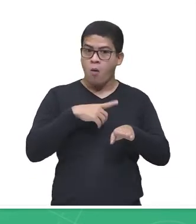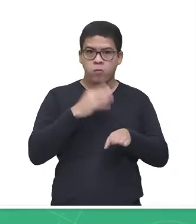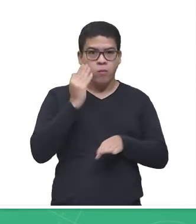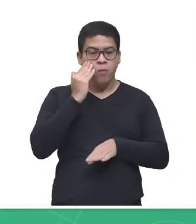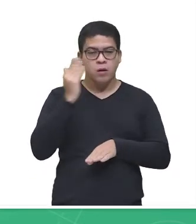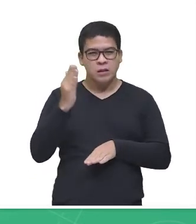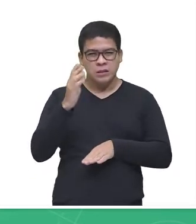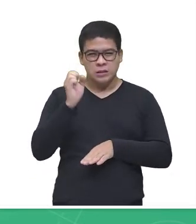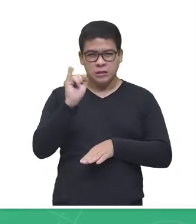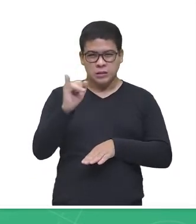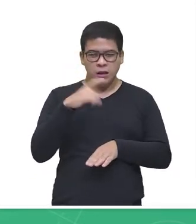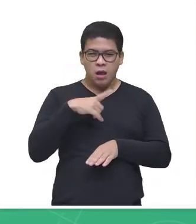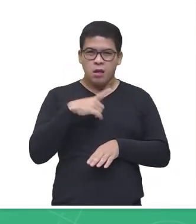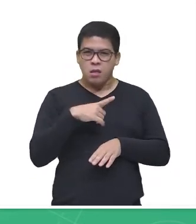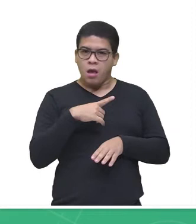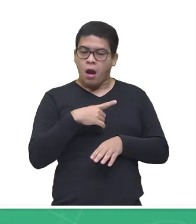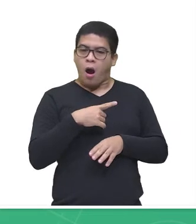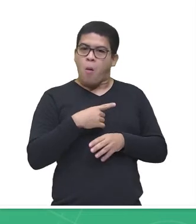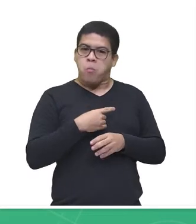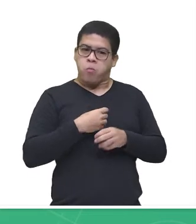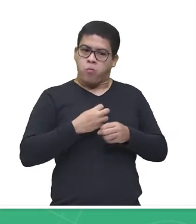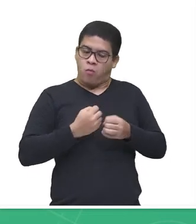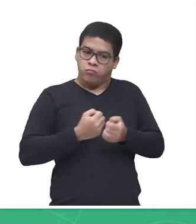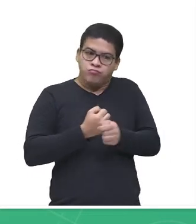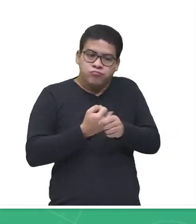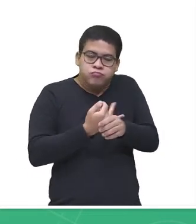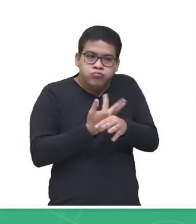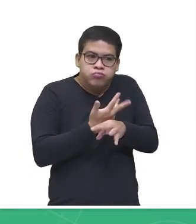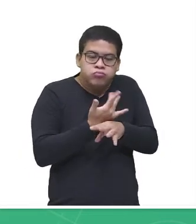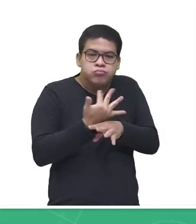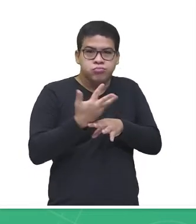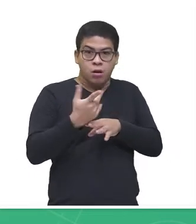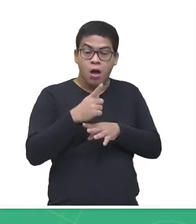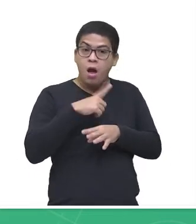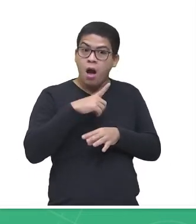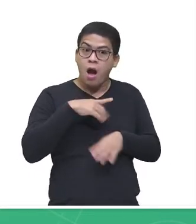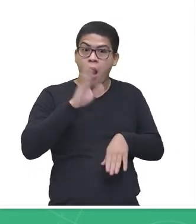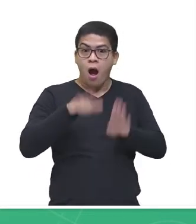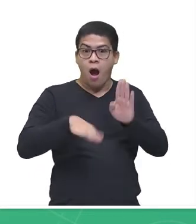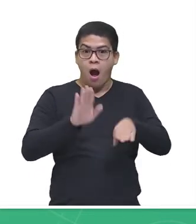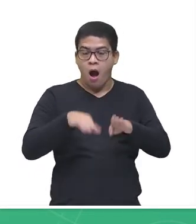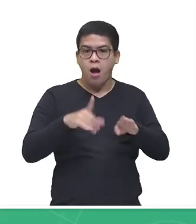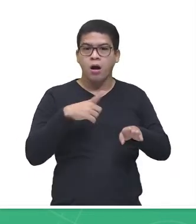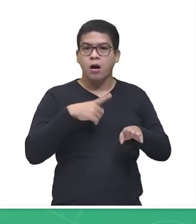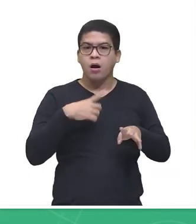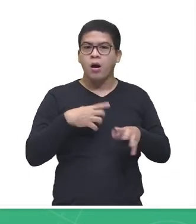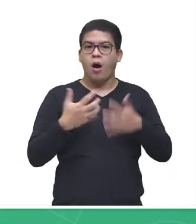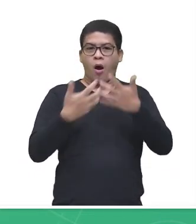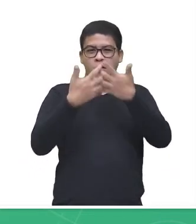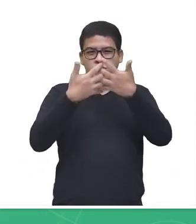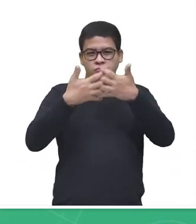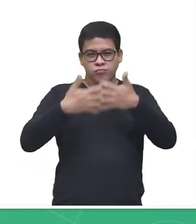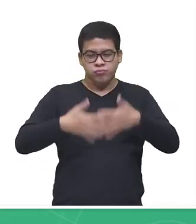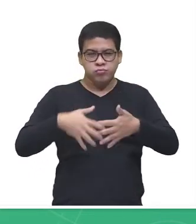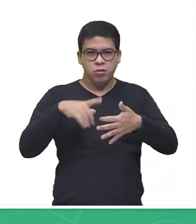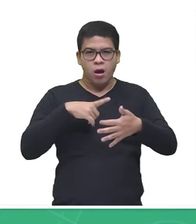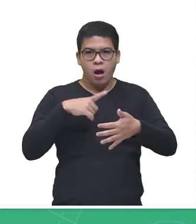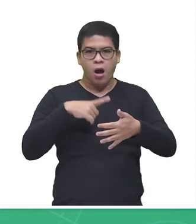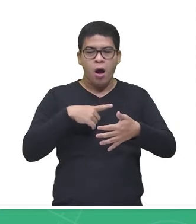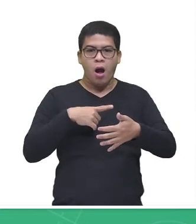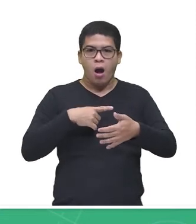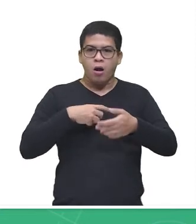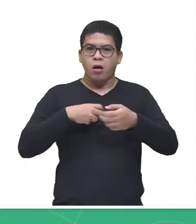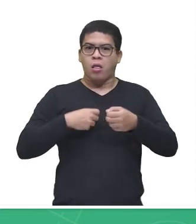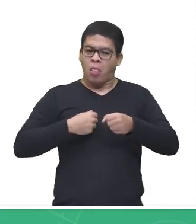por autodigestão. Então, em algum momento, a célula vai precisar realizar autodigestão, então os lisossomos vão liberar o seu interior, que